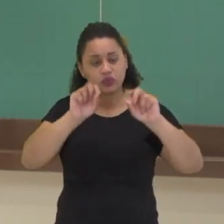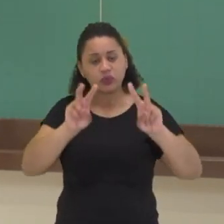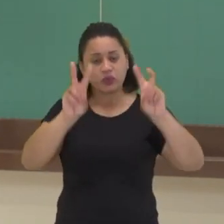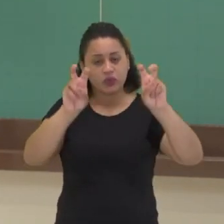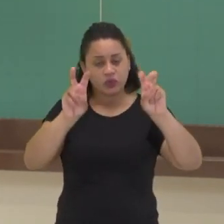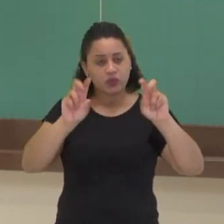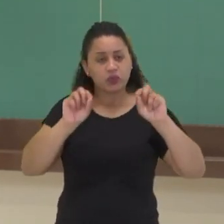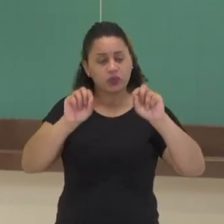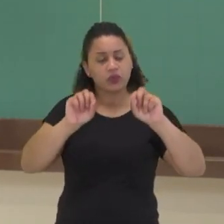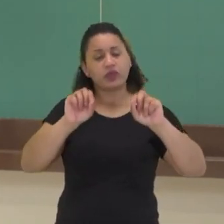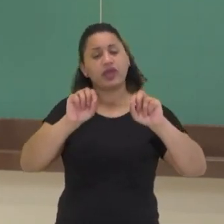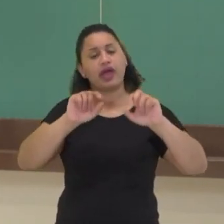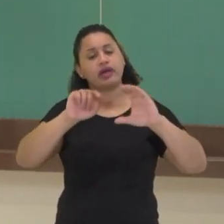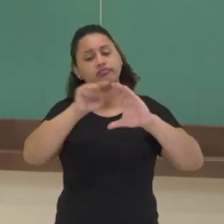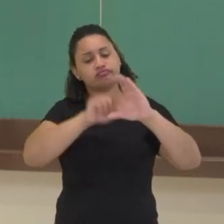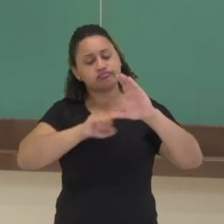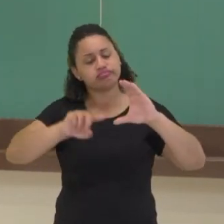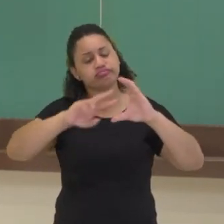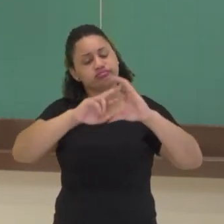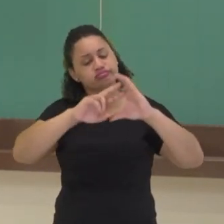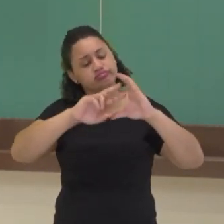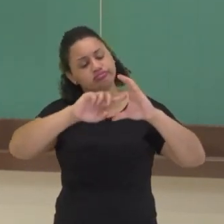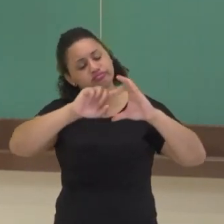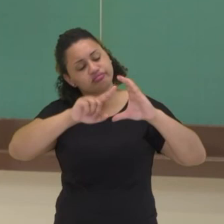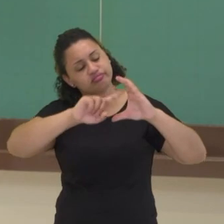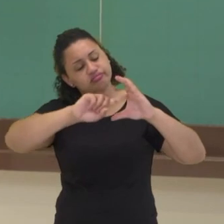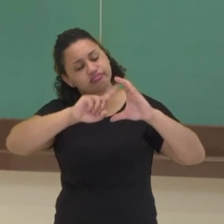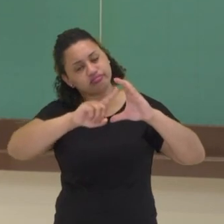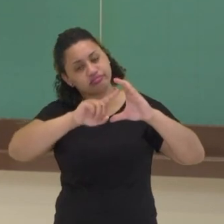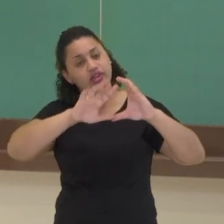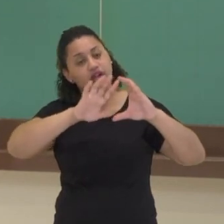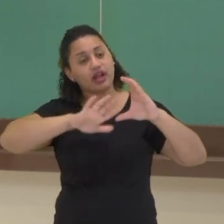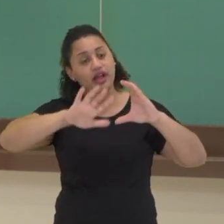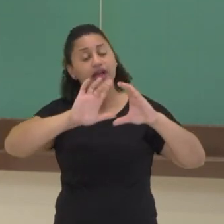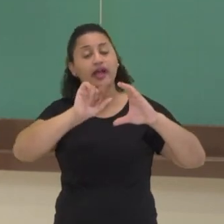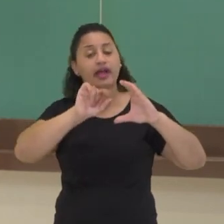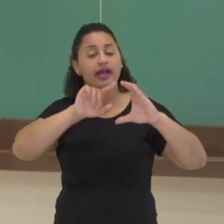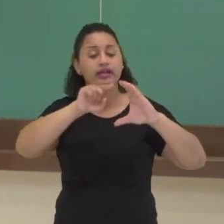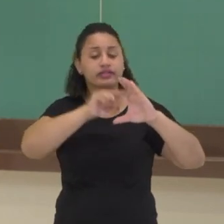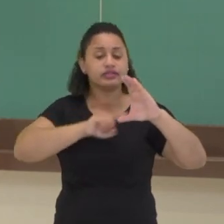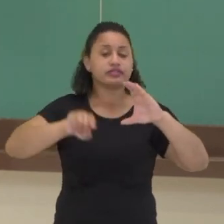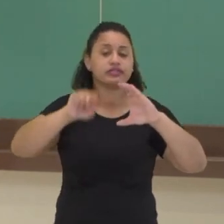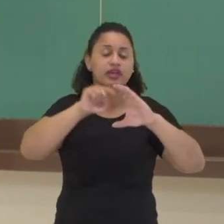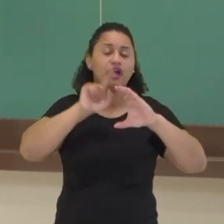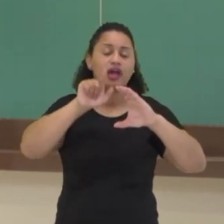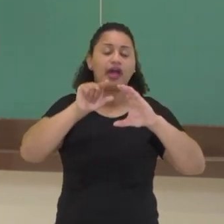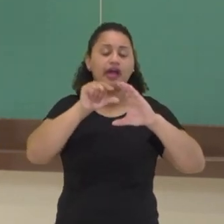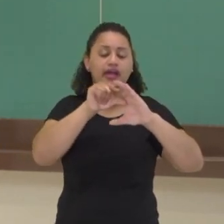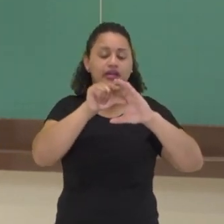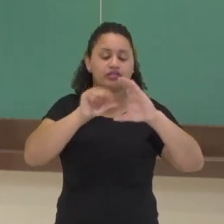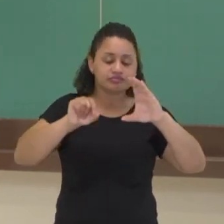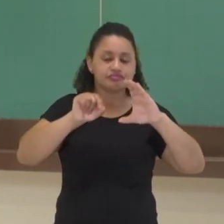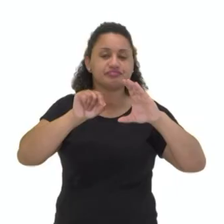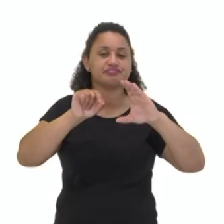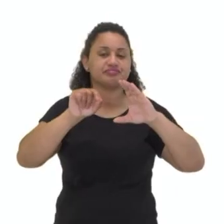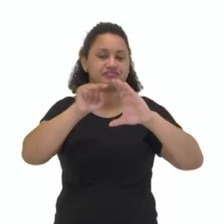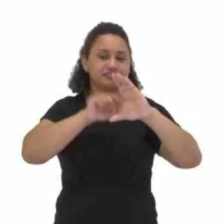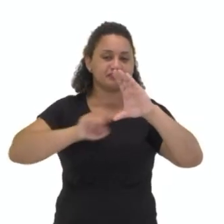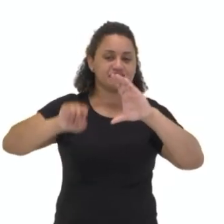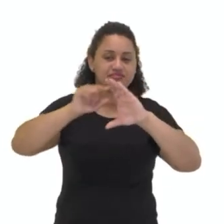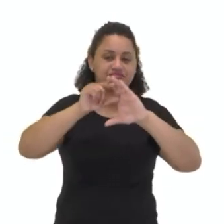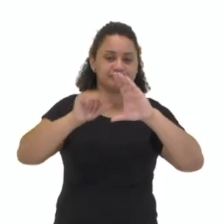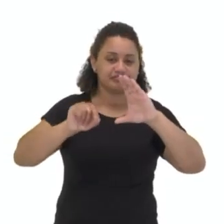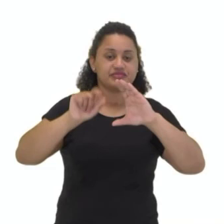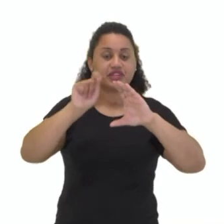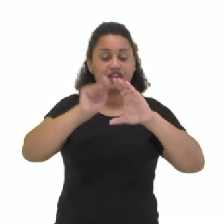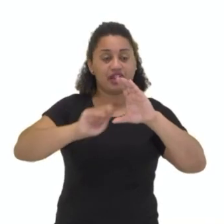de setor de área circular. Lembrando que o setor circular, né, é uma fração do círculo e a sua